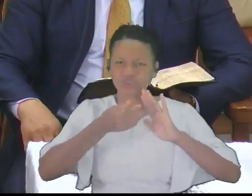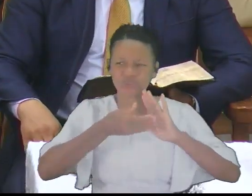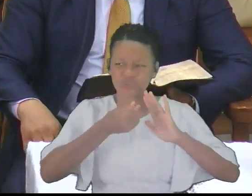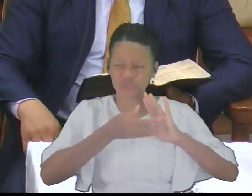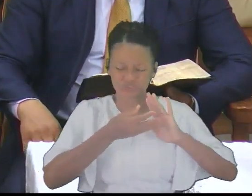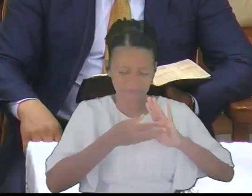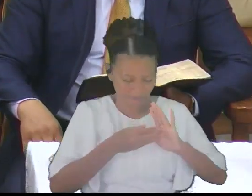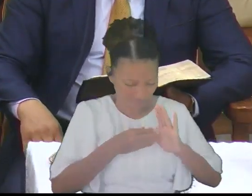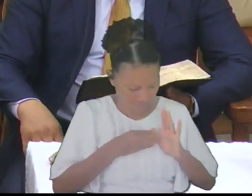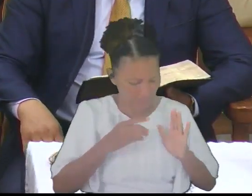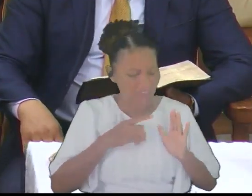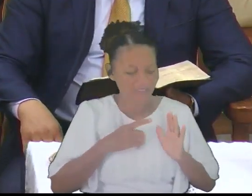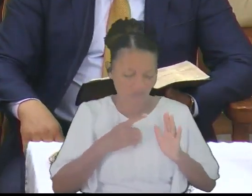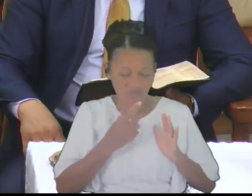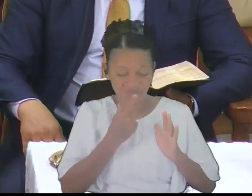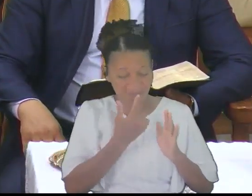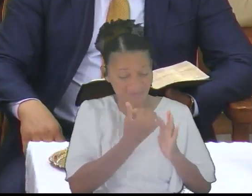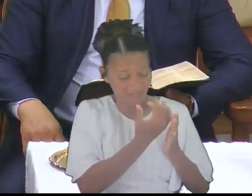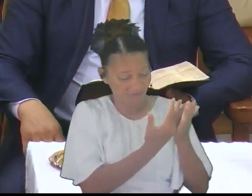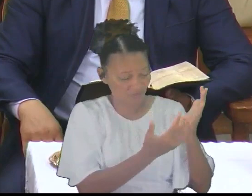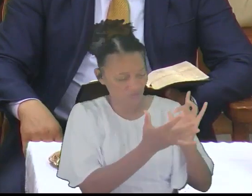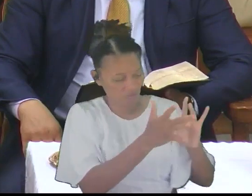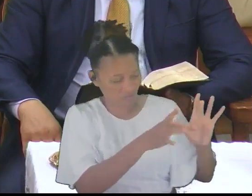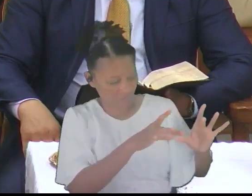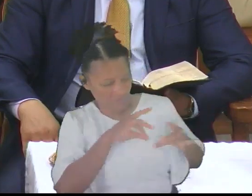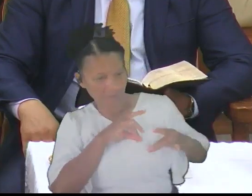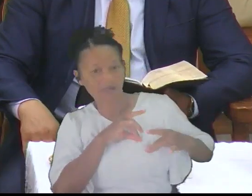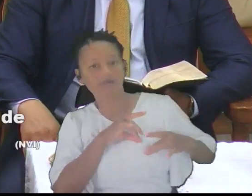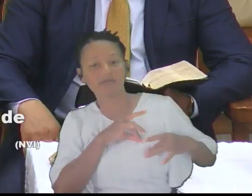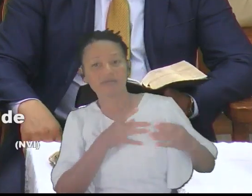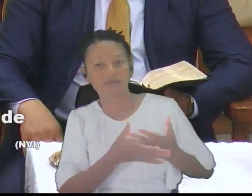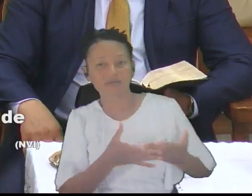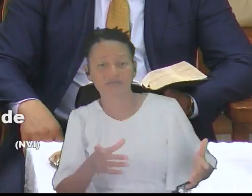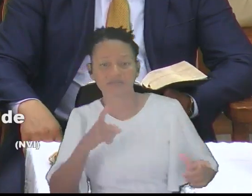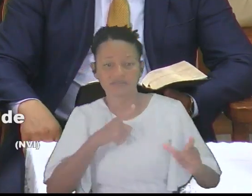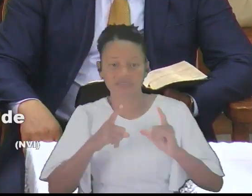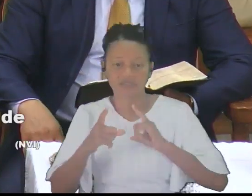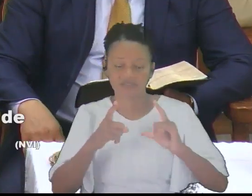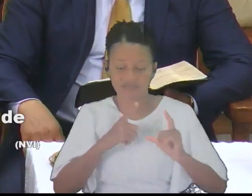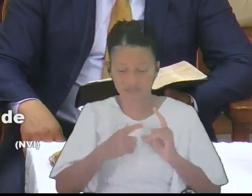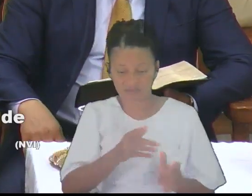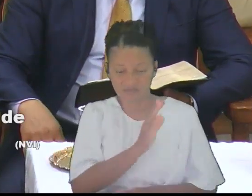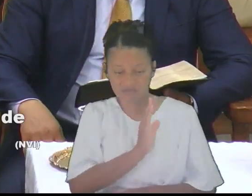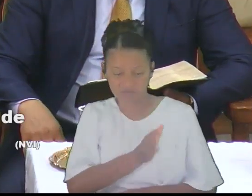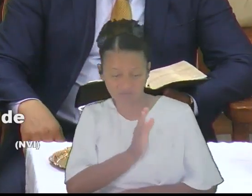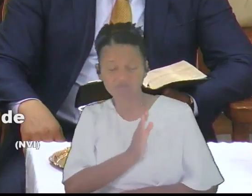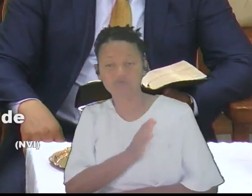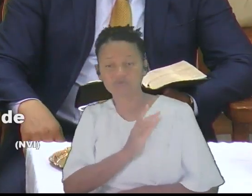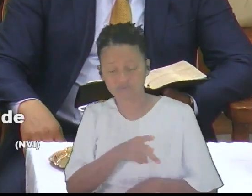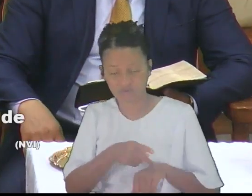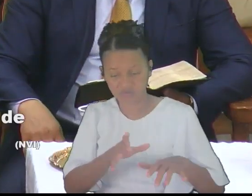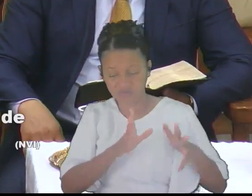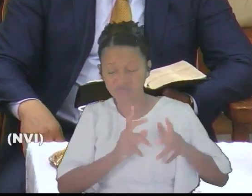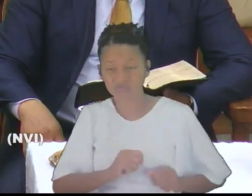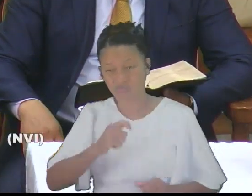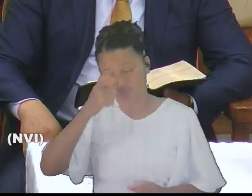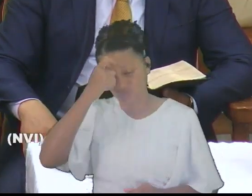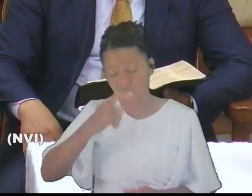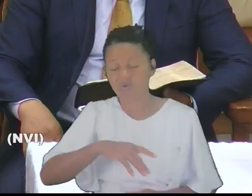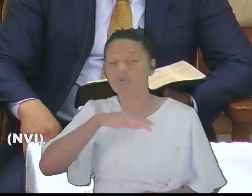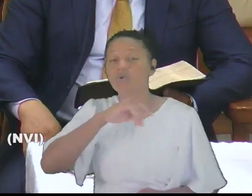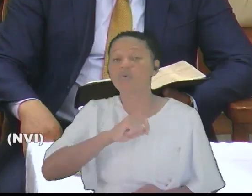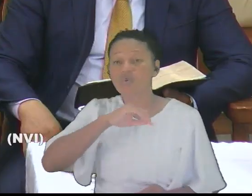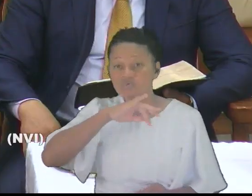aplica em nós o sangue de Jesus, tendo os corações purificados de uma má consciência e o corpo lavado